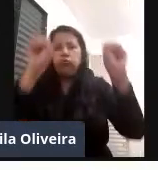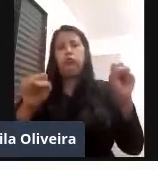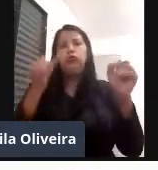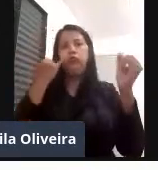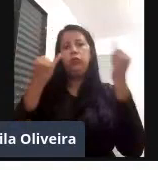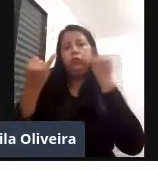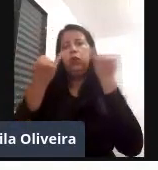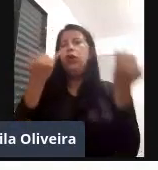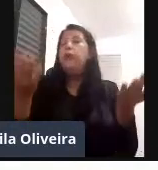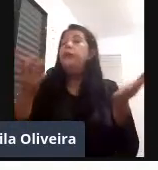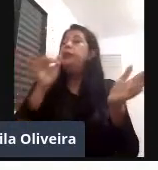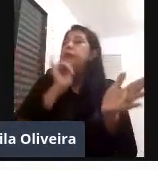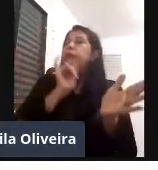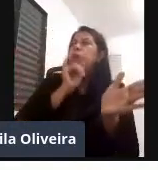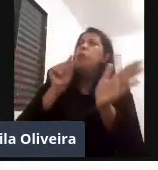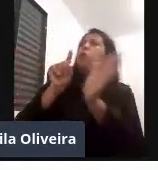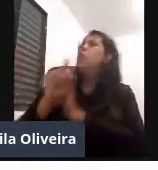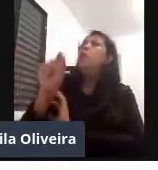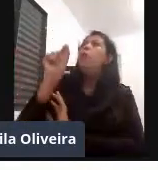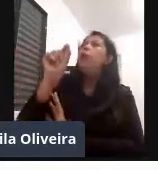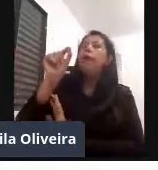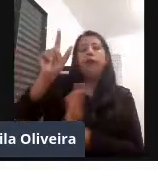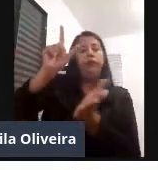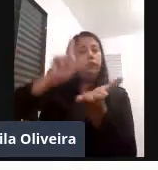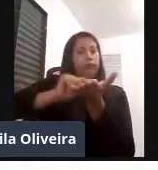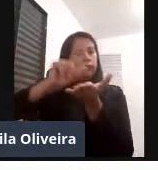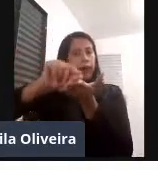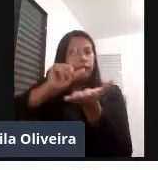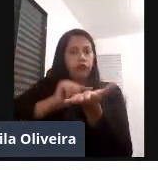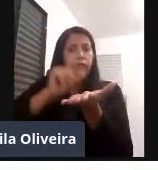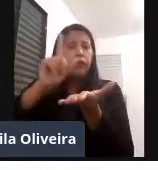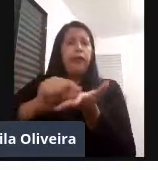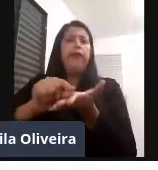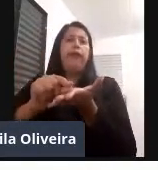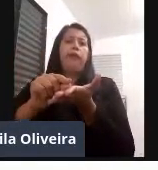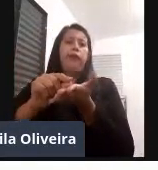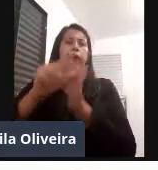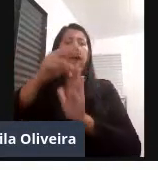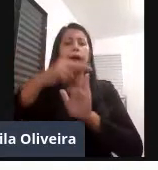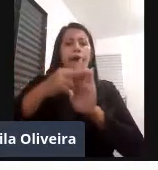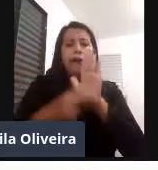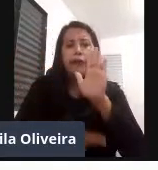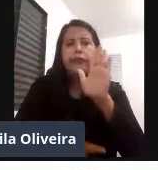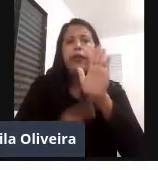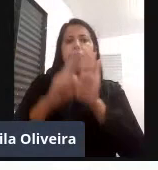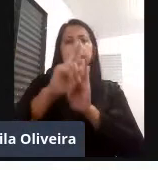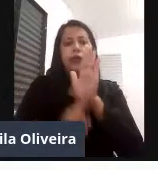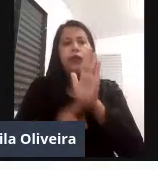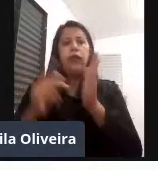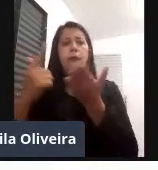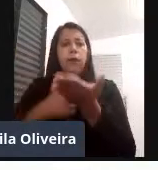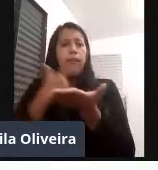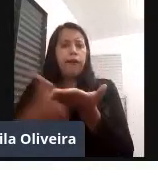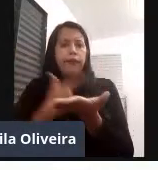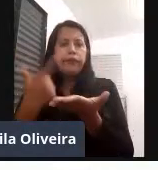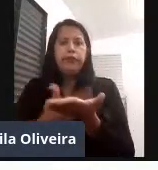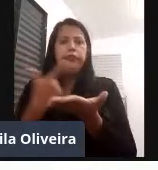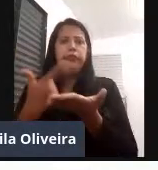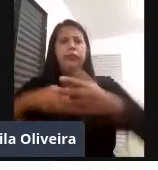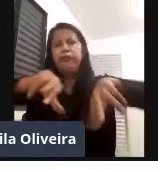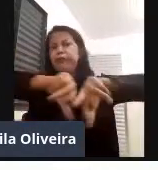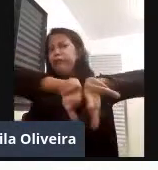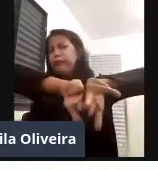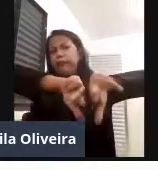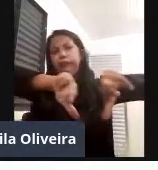falando? São artigos, teses, dissertações, livros, e-books,